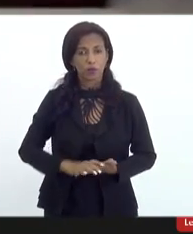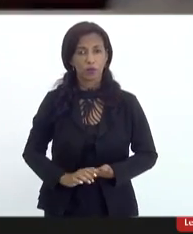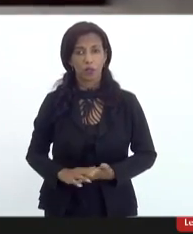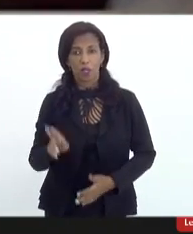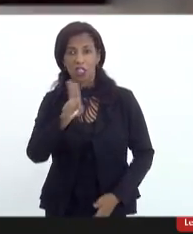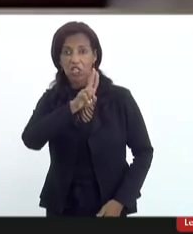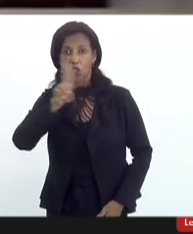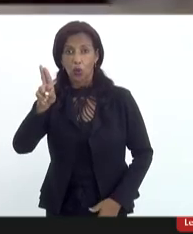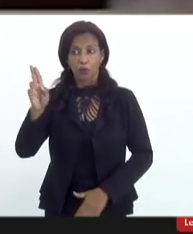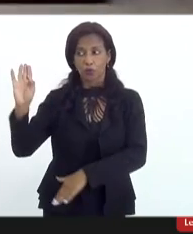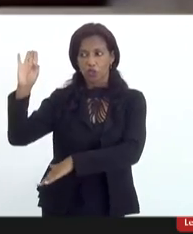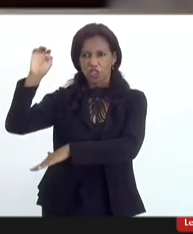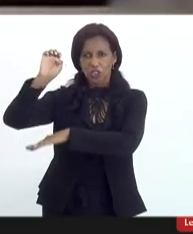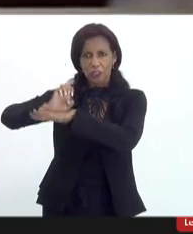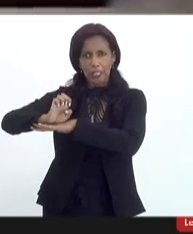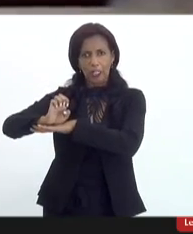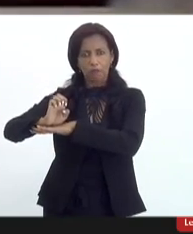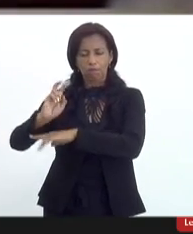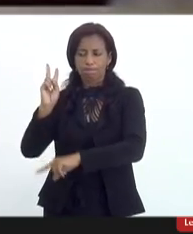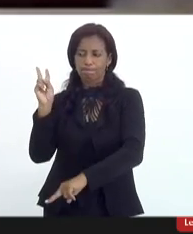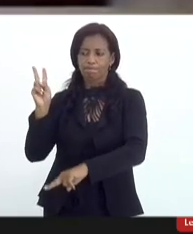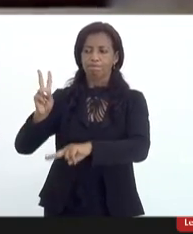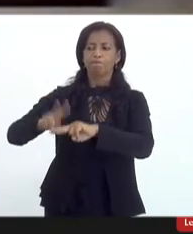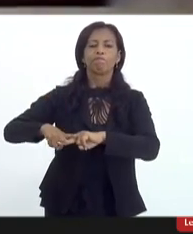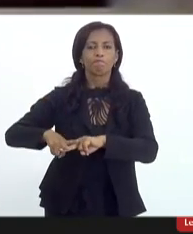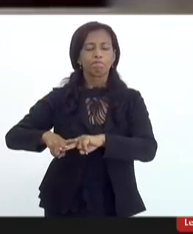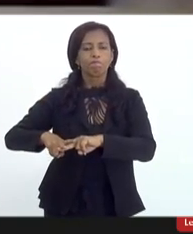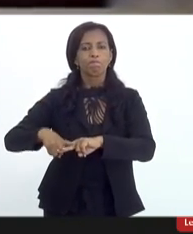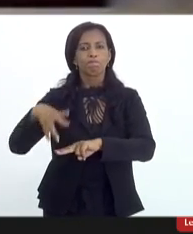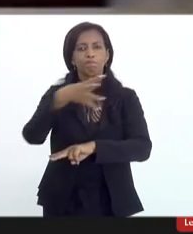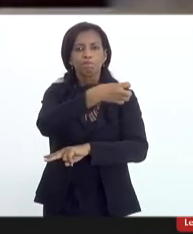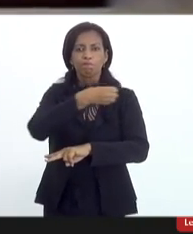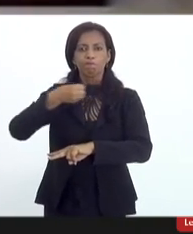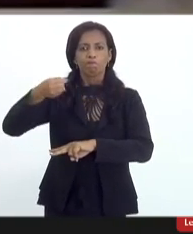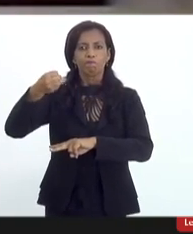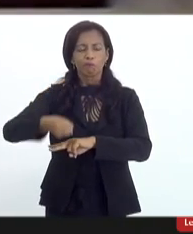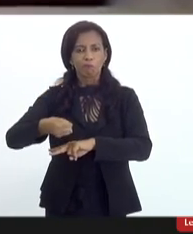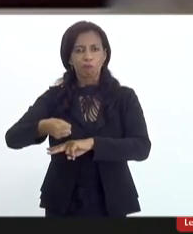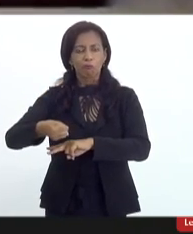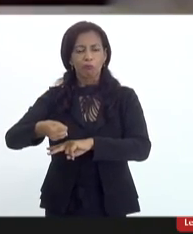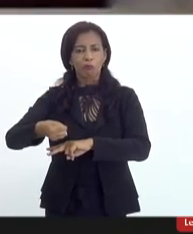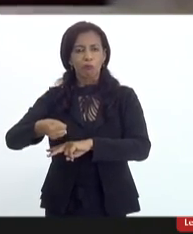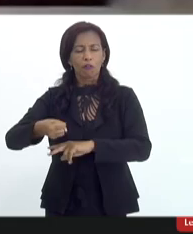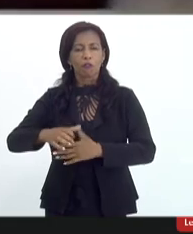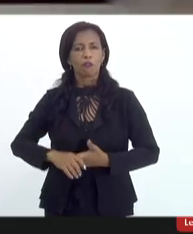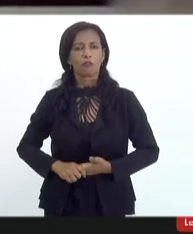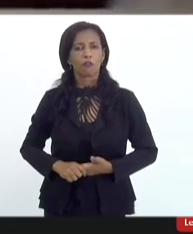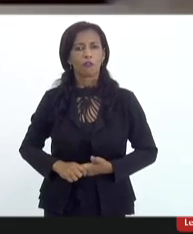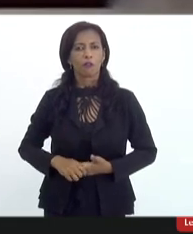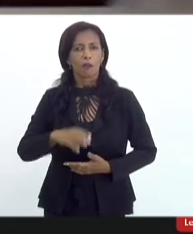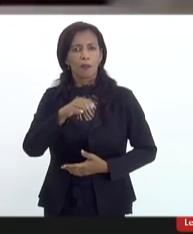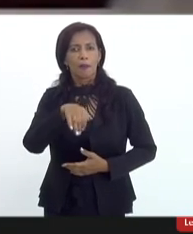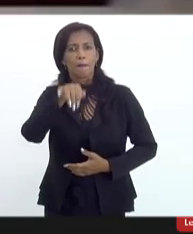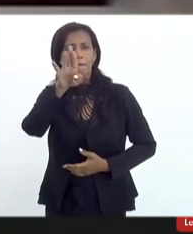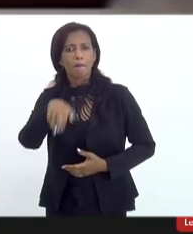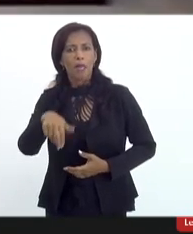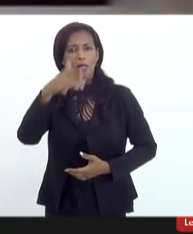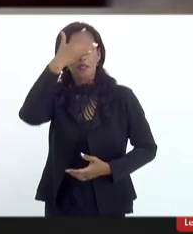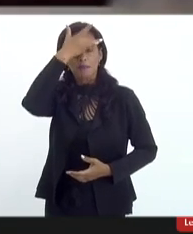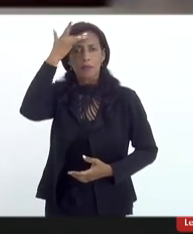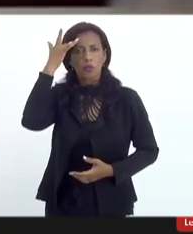nome do Estado, enquadravam, prendiam, depredavam bens e